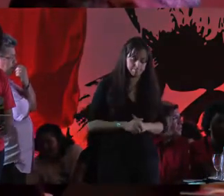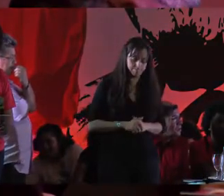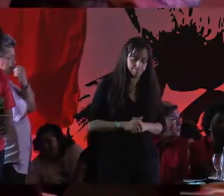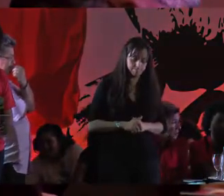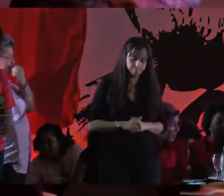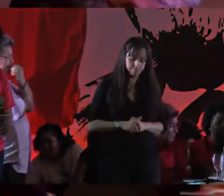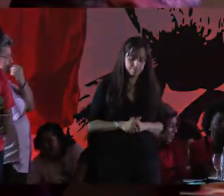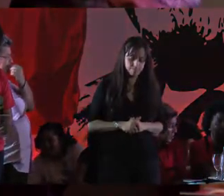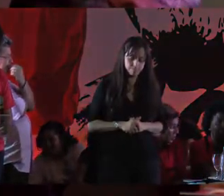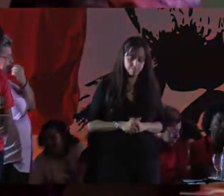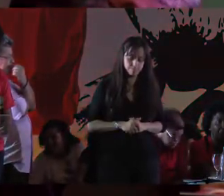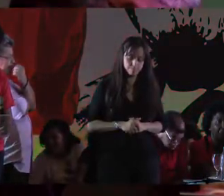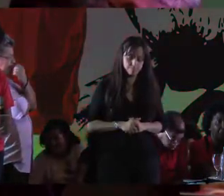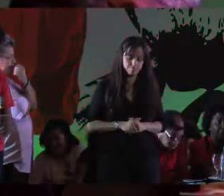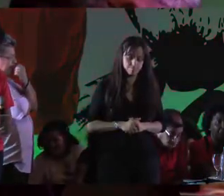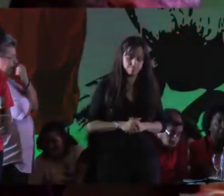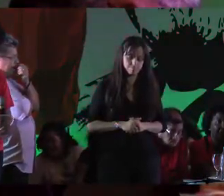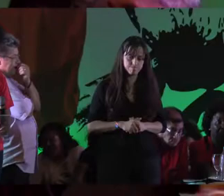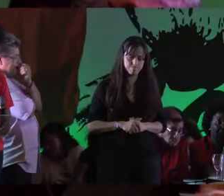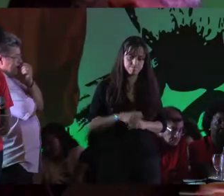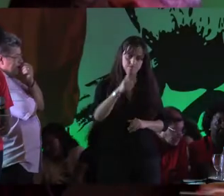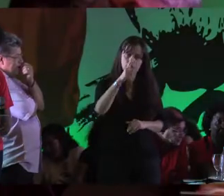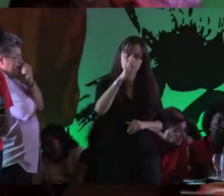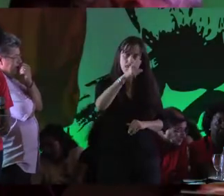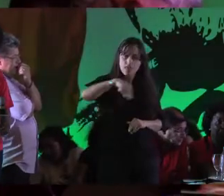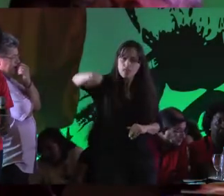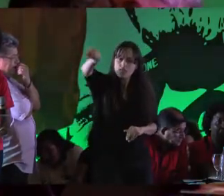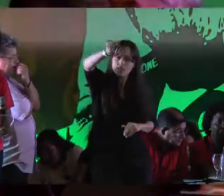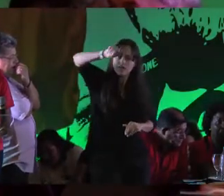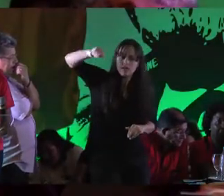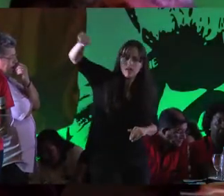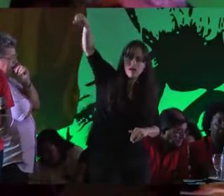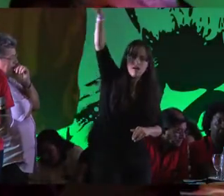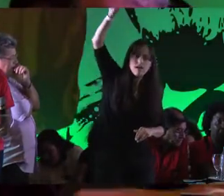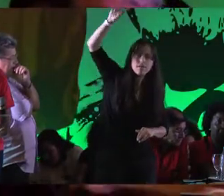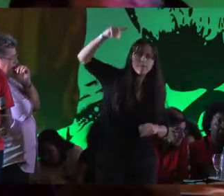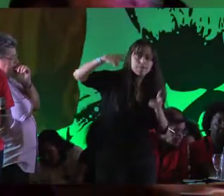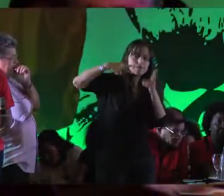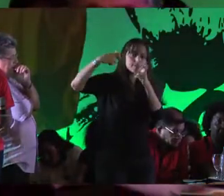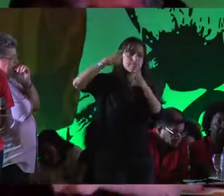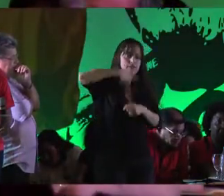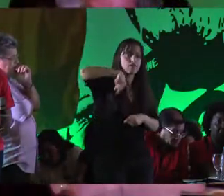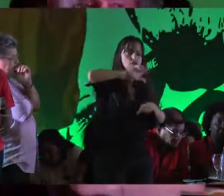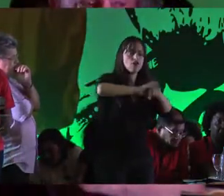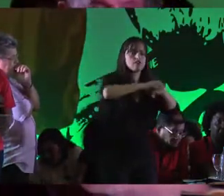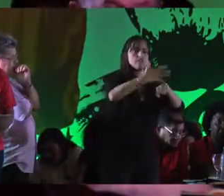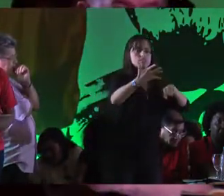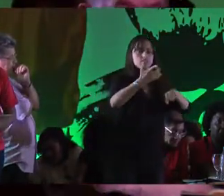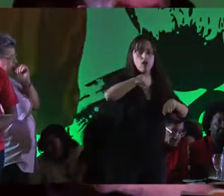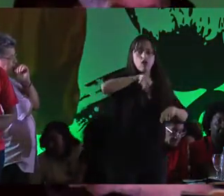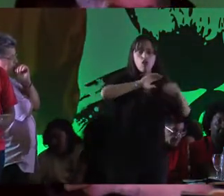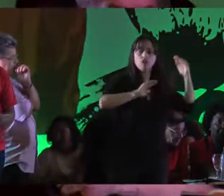Aqueles que perseguem a nossa soberania, a nossa democracia, serão julgados pela história.